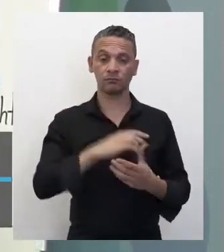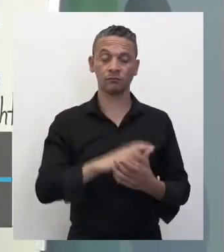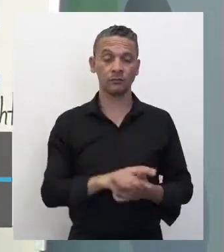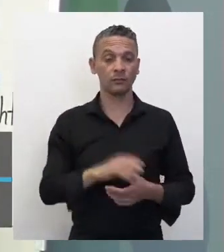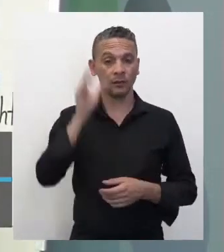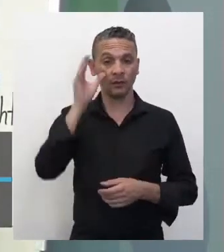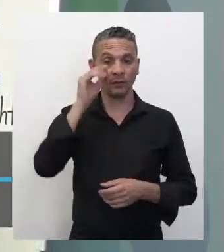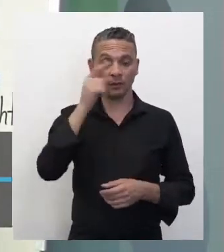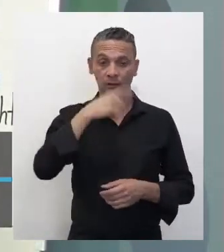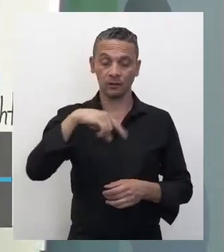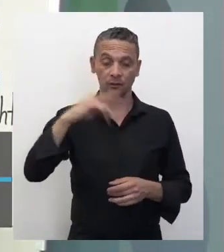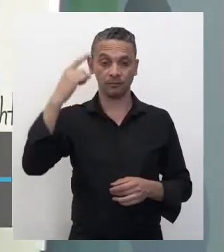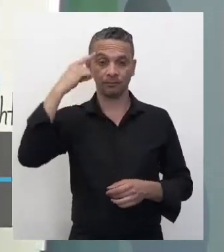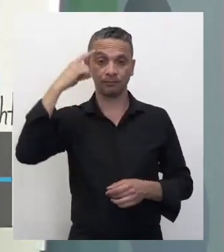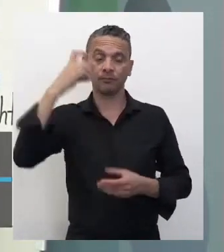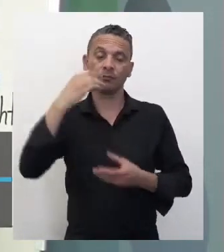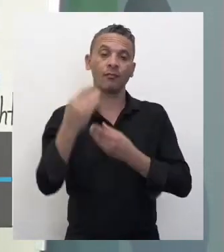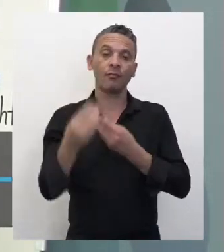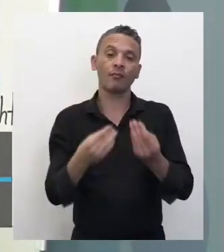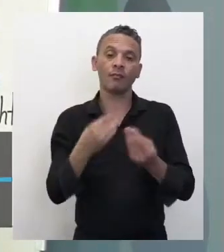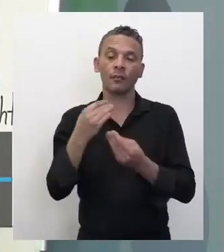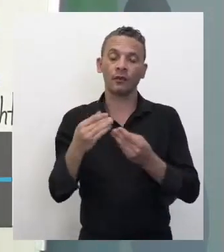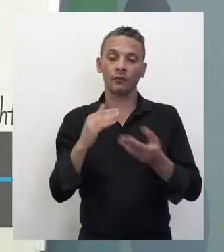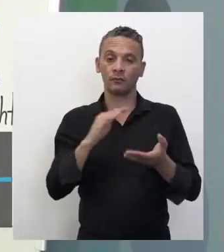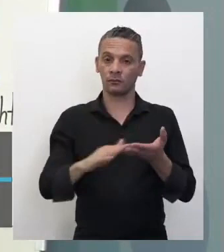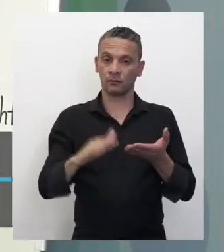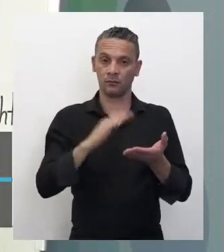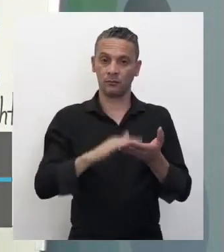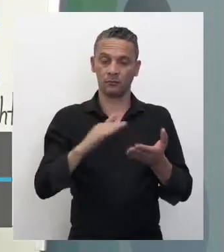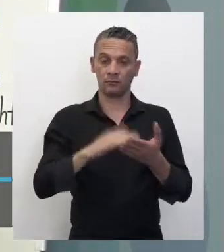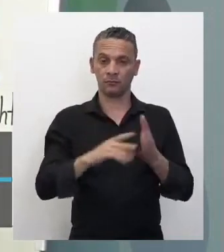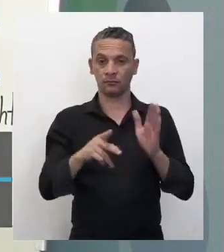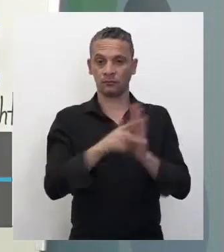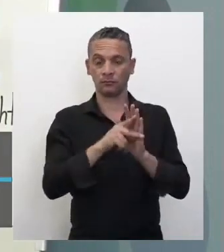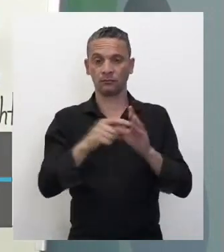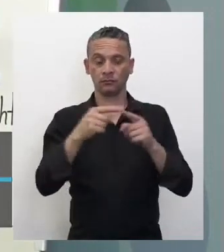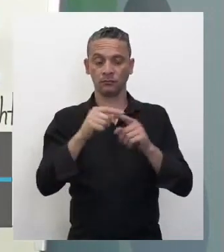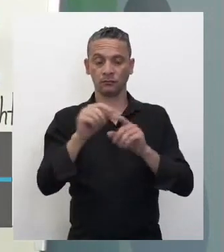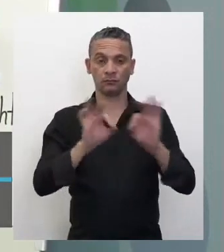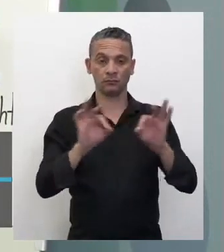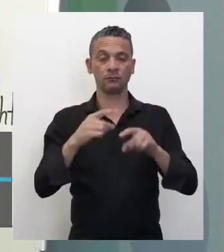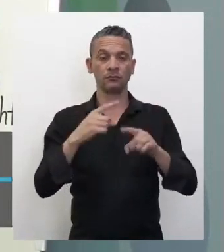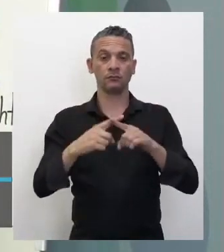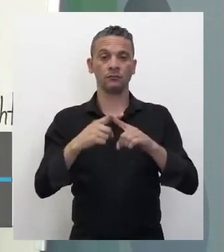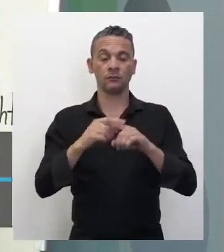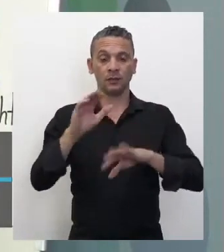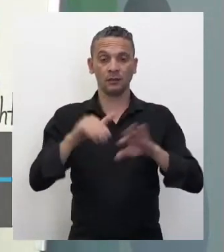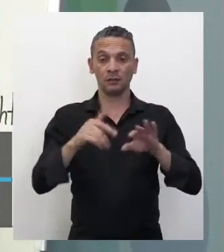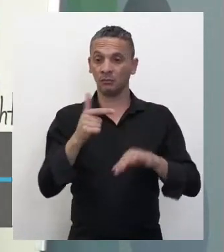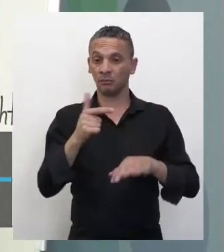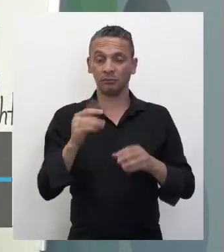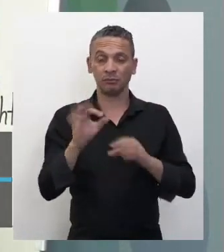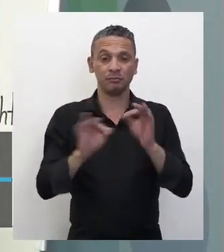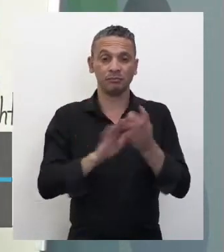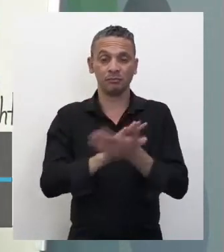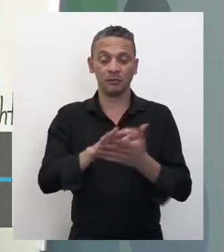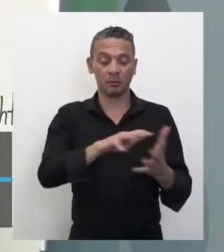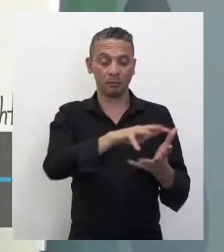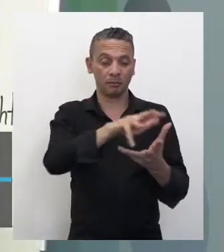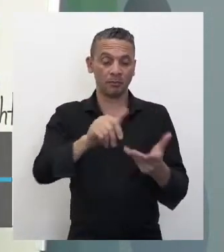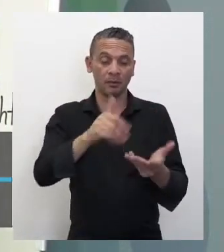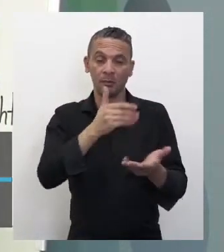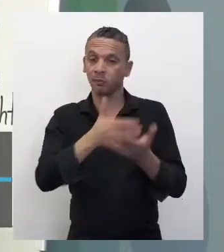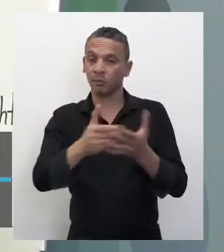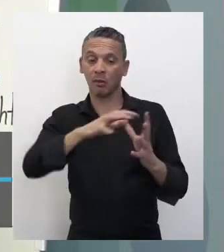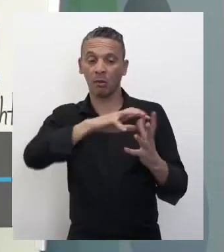interessante a gente ter essa ideia desse consumo consciente, porque daqui a pouco não vai existir mais planeta pra gente, tanta coisa que a